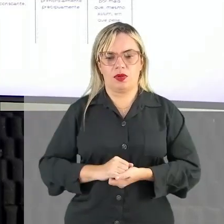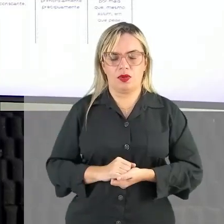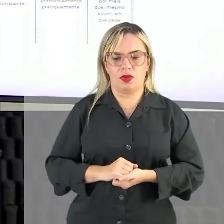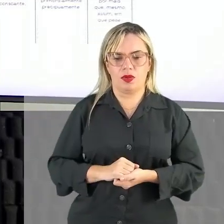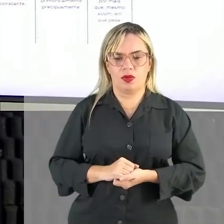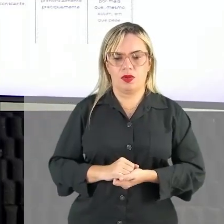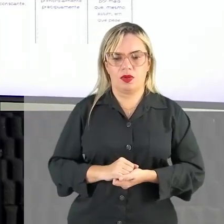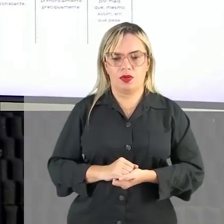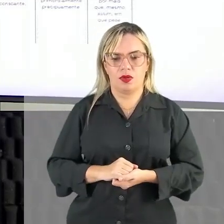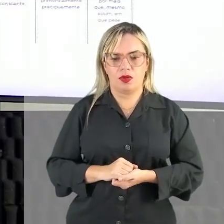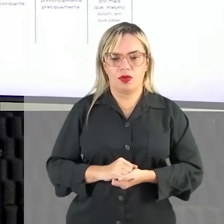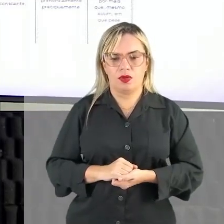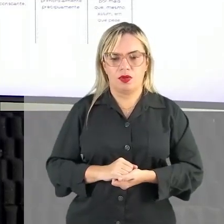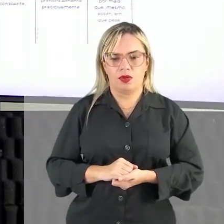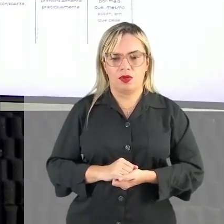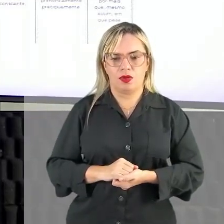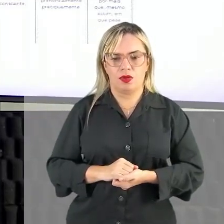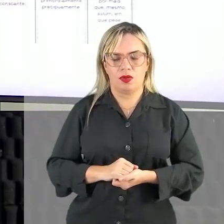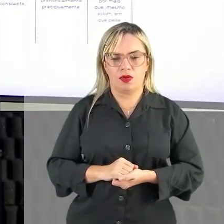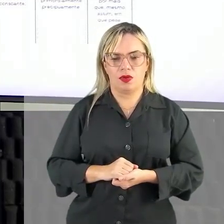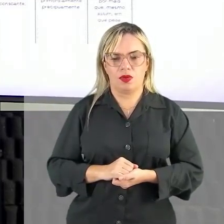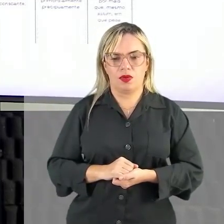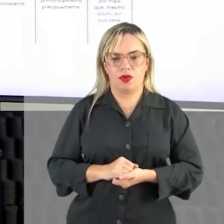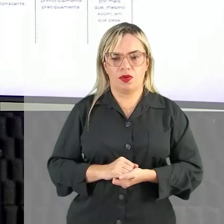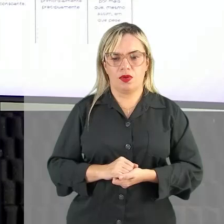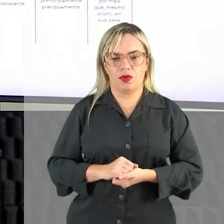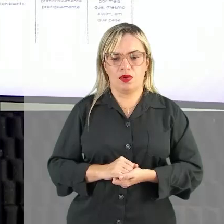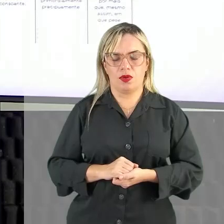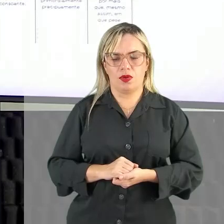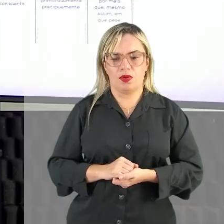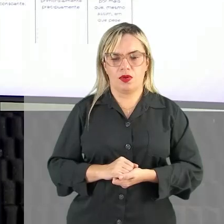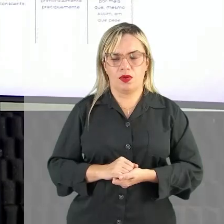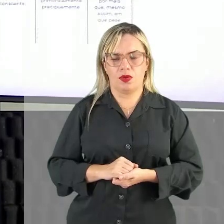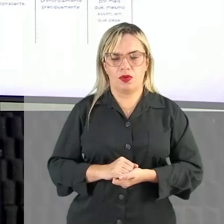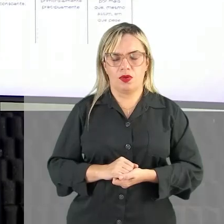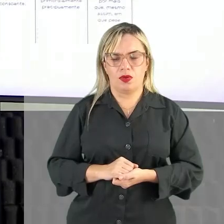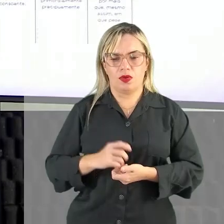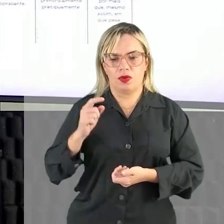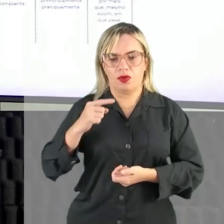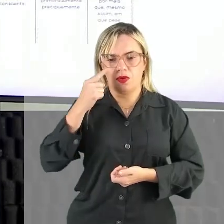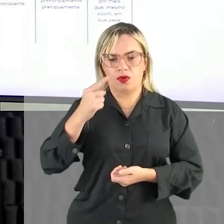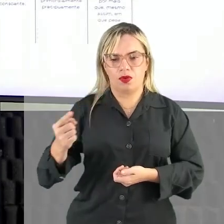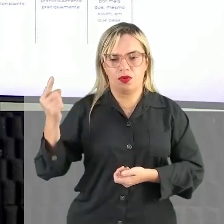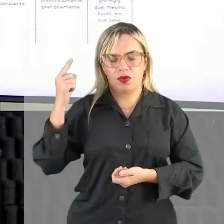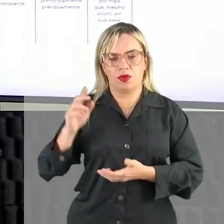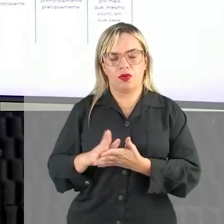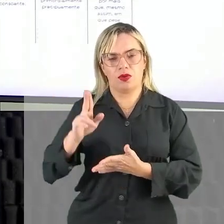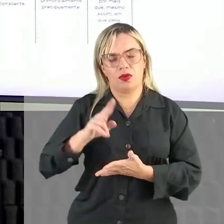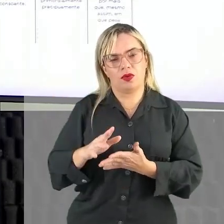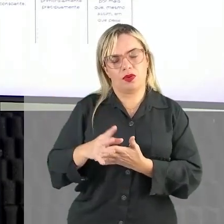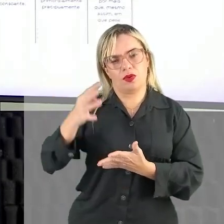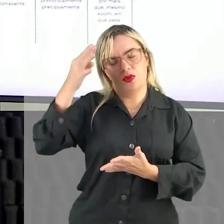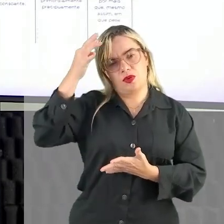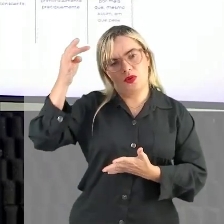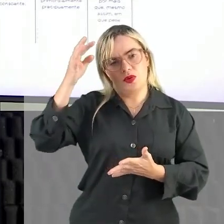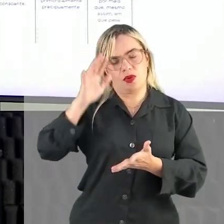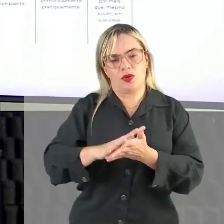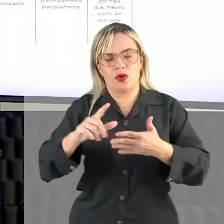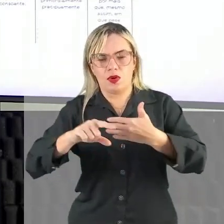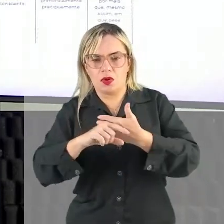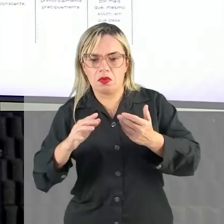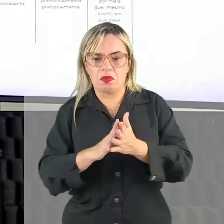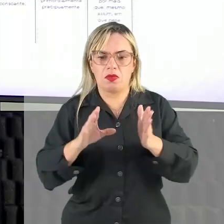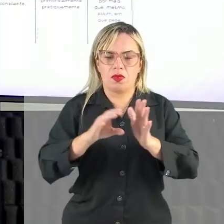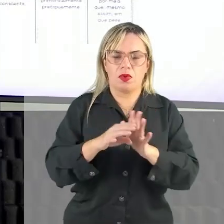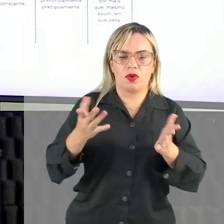segunda análise outra de explicação como se nota coloquei lá um legitimador como se not nota Isto